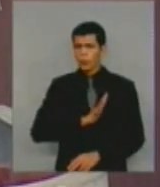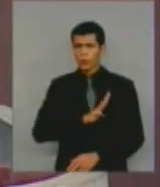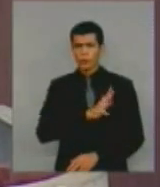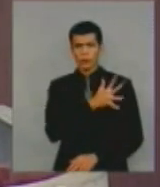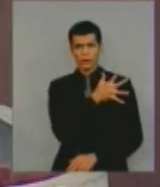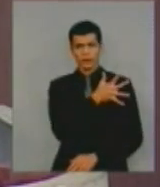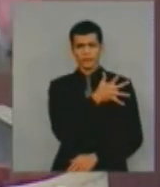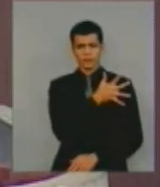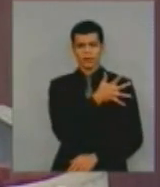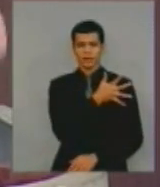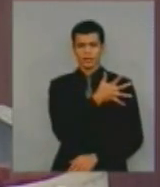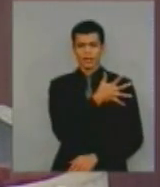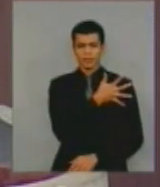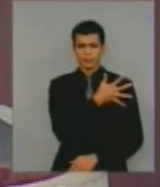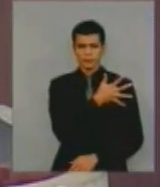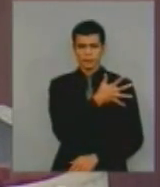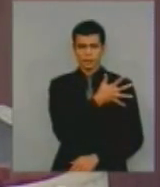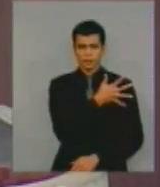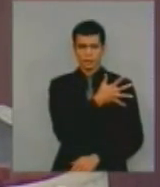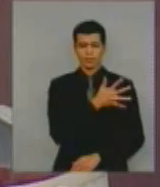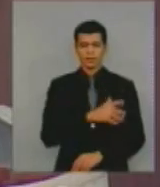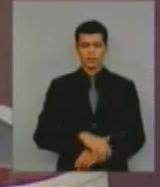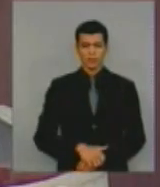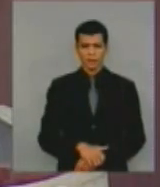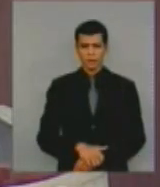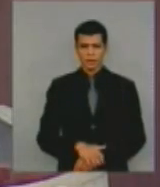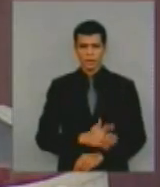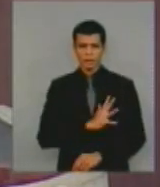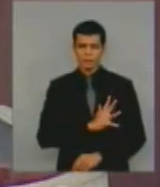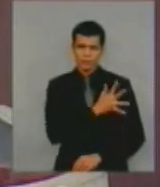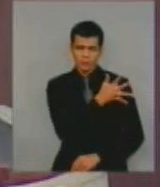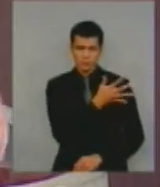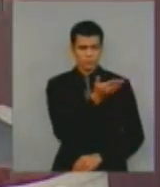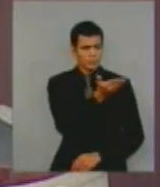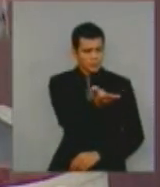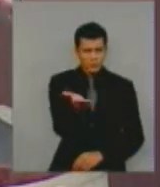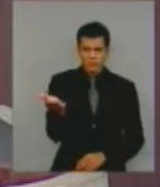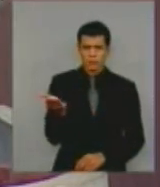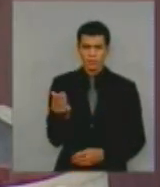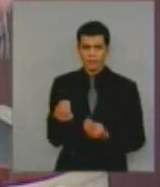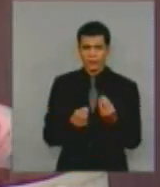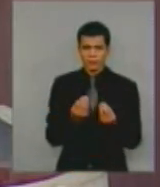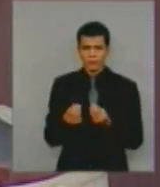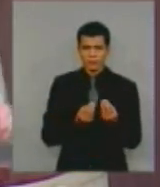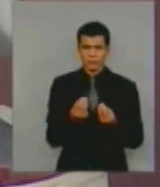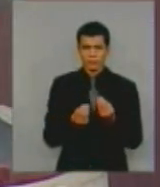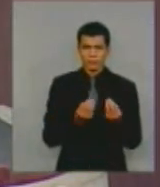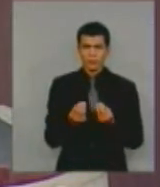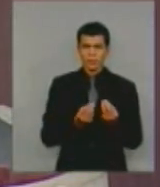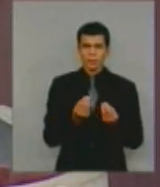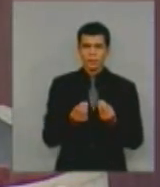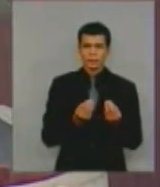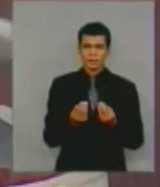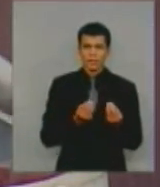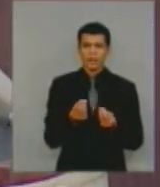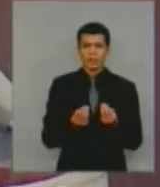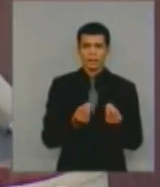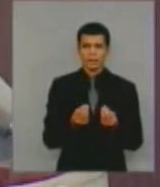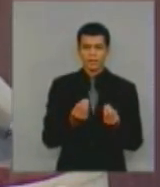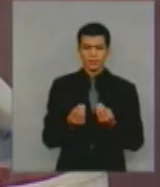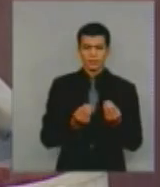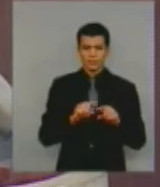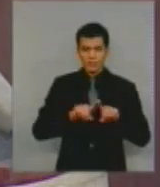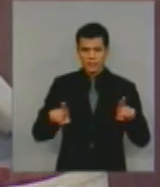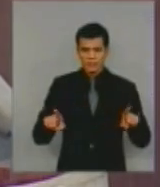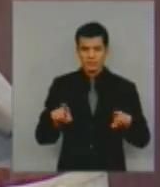trato politiqueiro que a água recebeu no estado do Ceará. Eu vou repetir, é politiqueiro. Desde o século XIX que